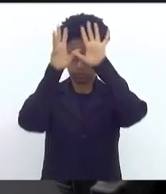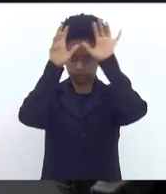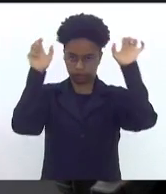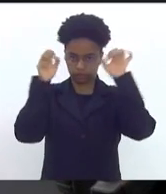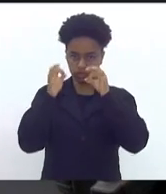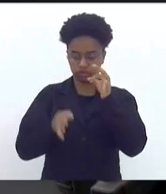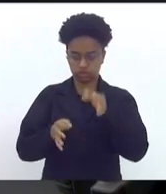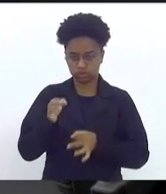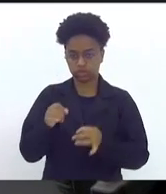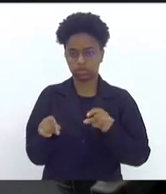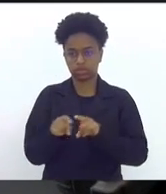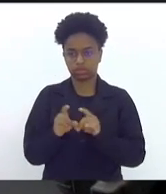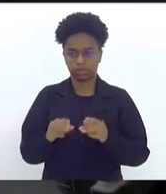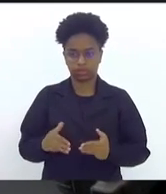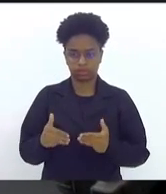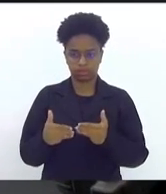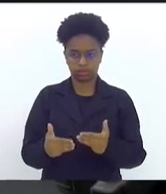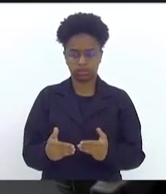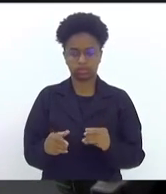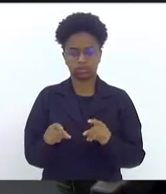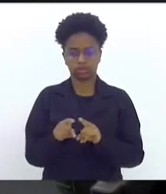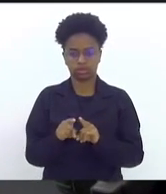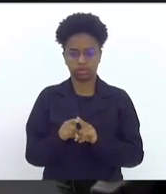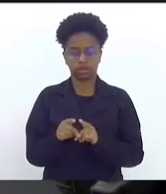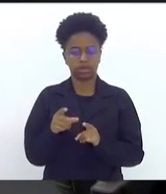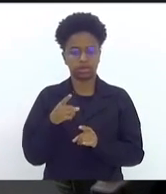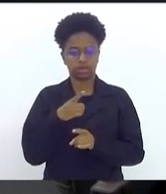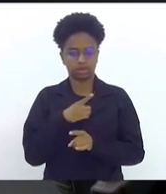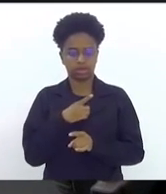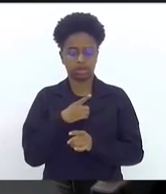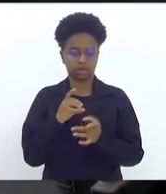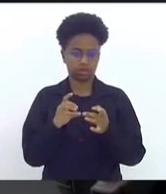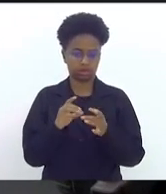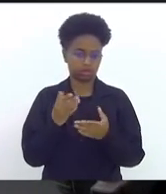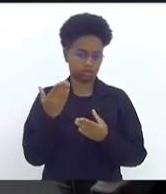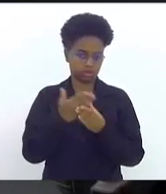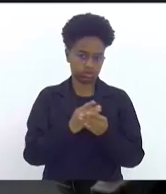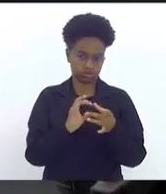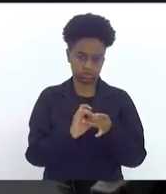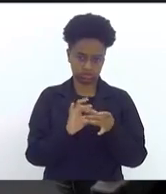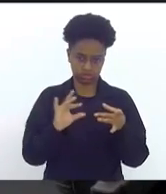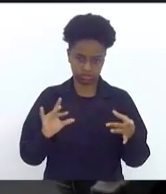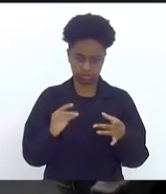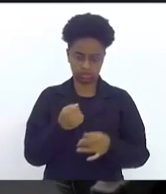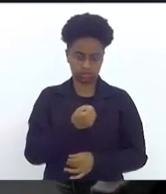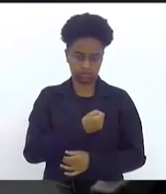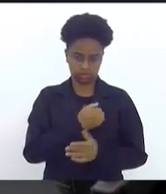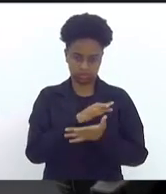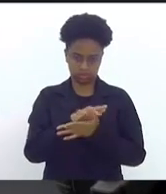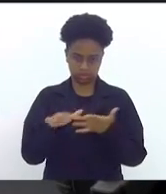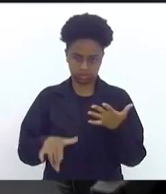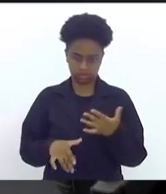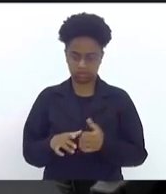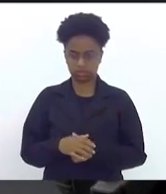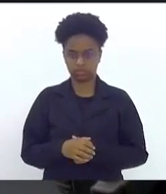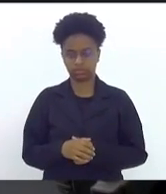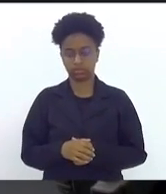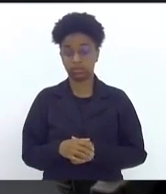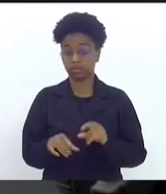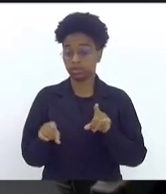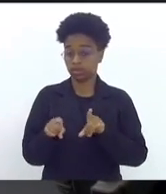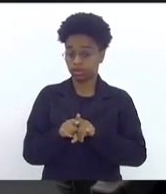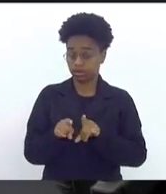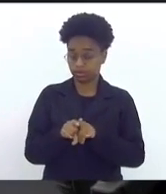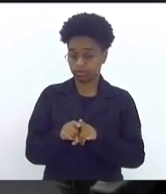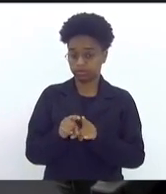ministro Rogério Schietti Cruz, nos habeas corpus 598-886 e 712-781. Já foi bastante dito